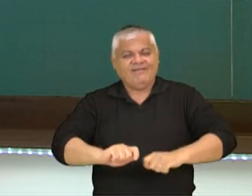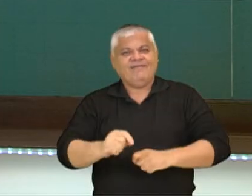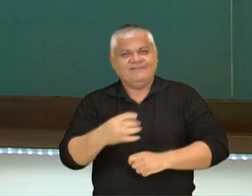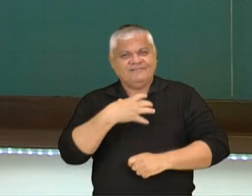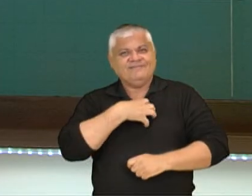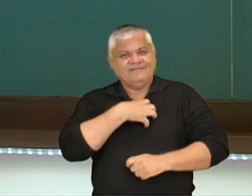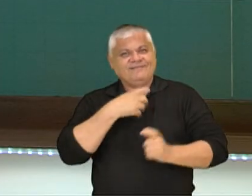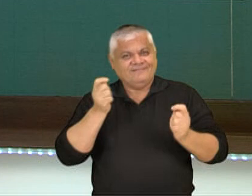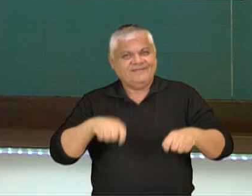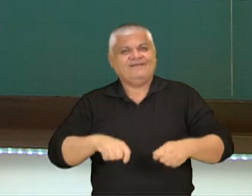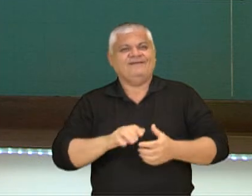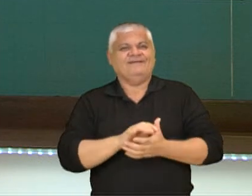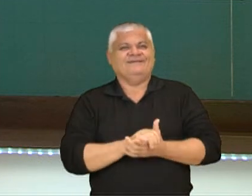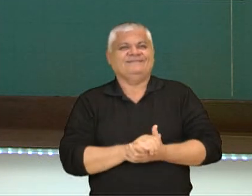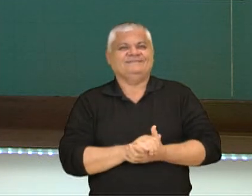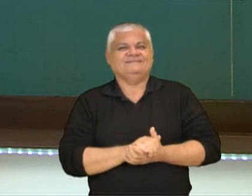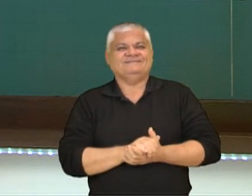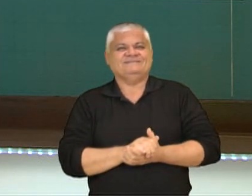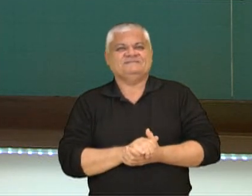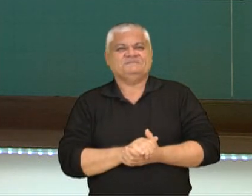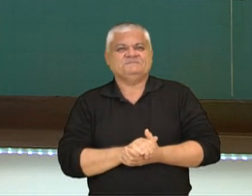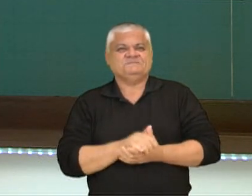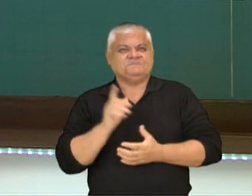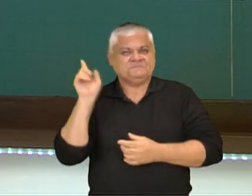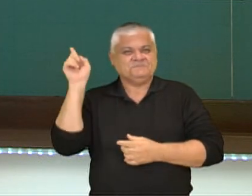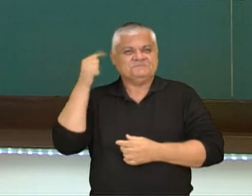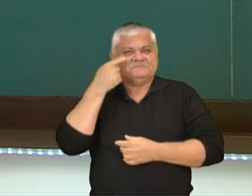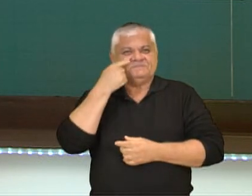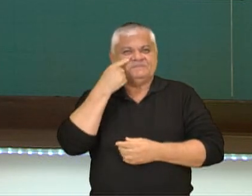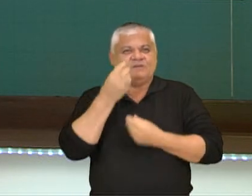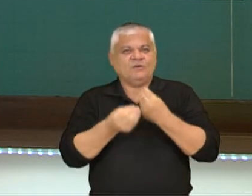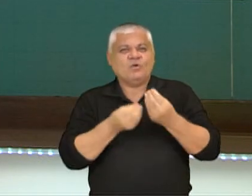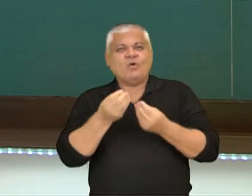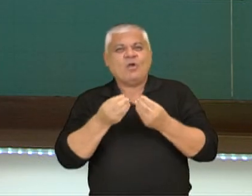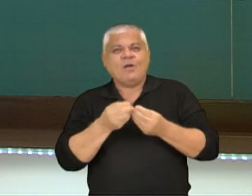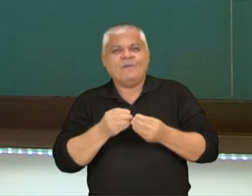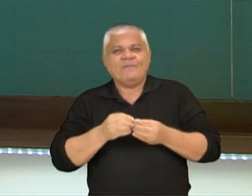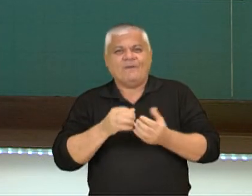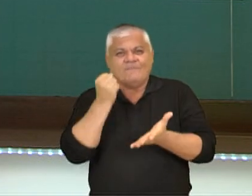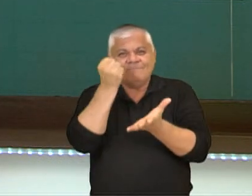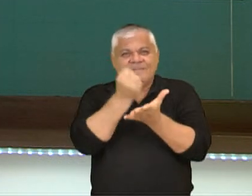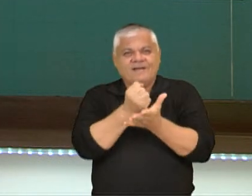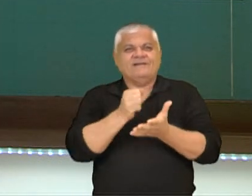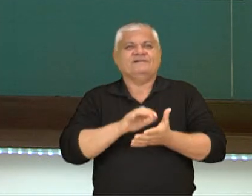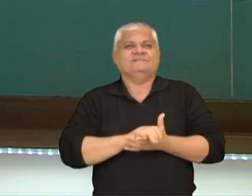vivenciar a dança, tá? Mais ou menos aqui um gráfico de como que seria, né?